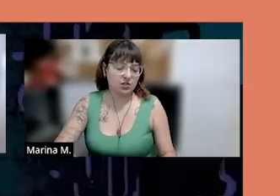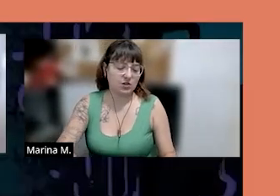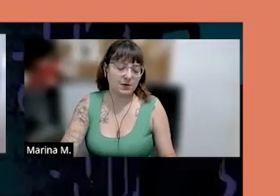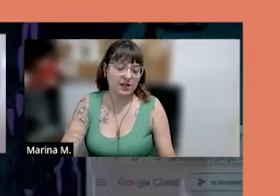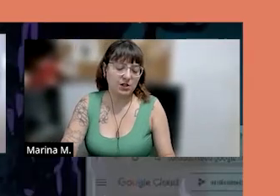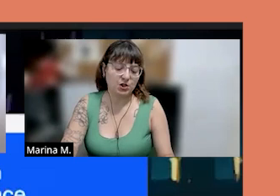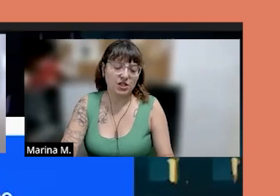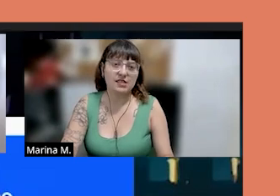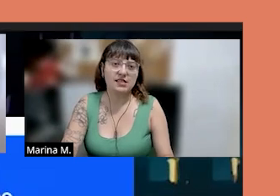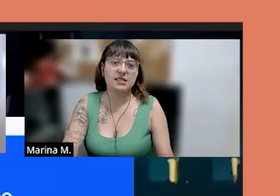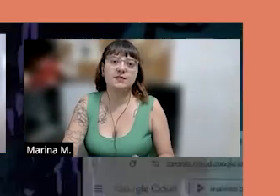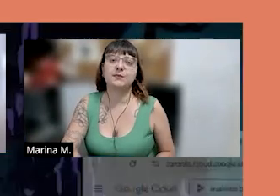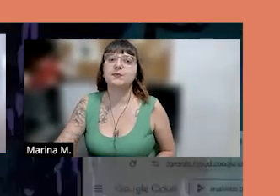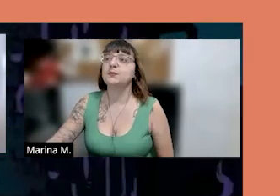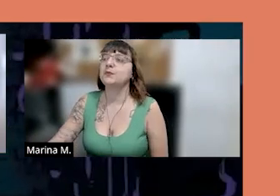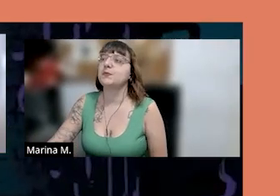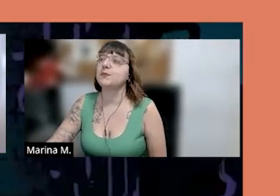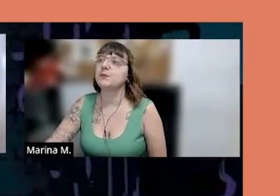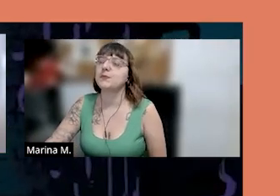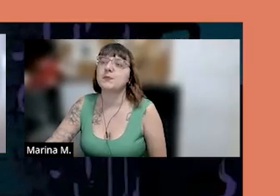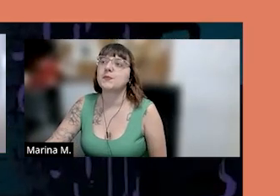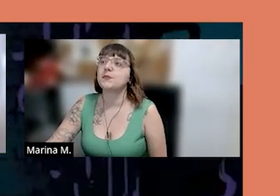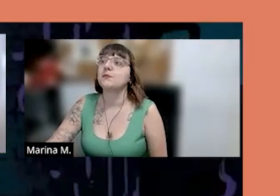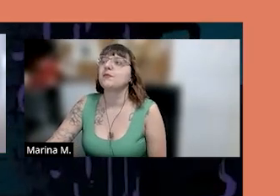Então, deixa eu abrir o QGIS.